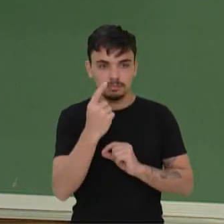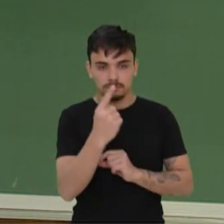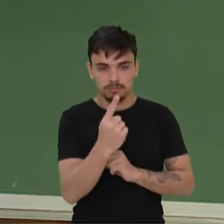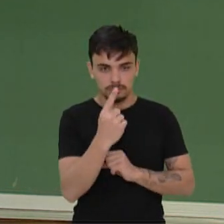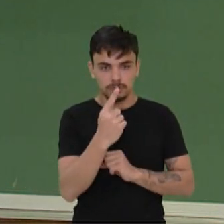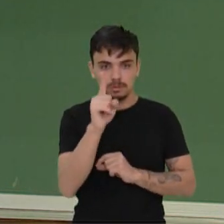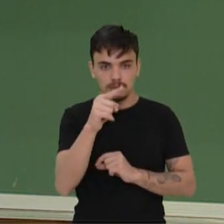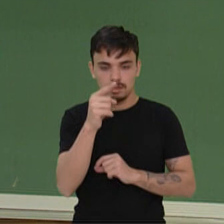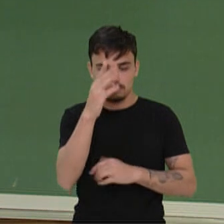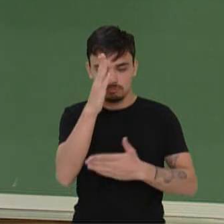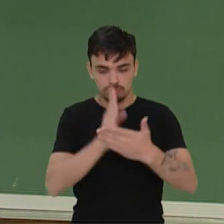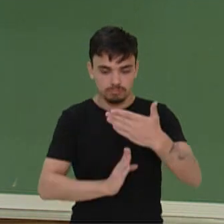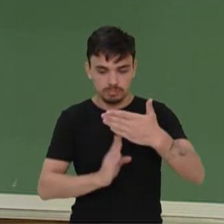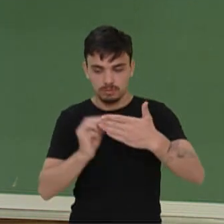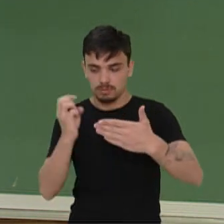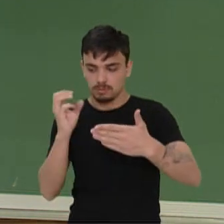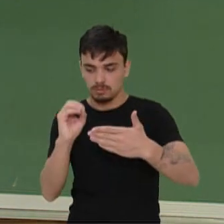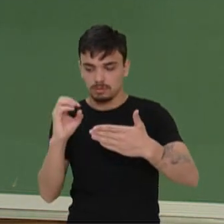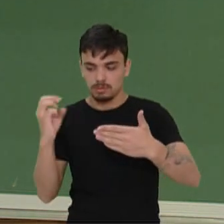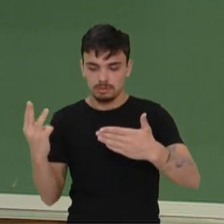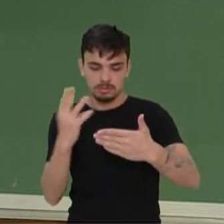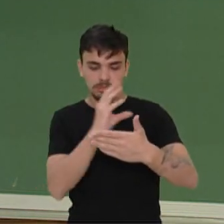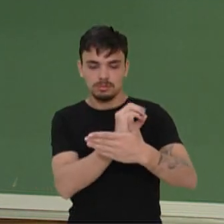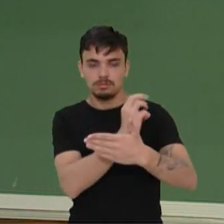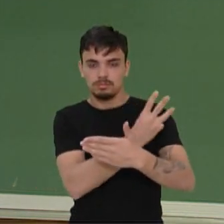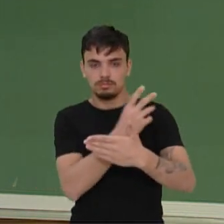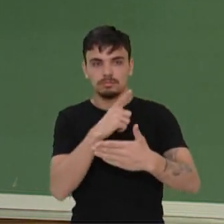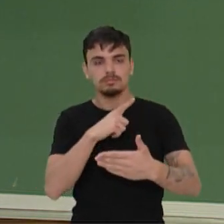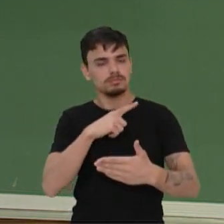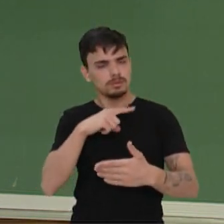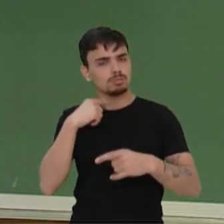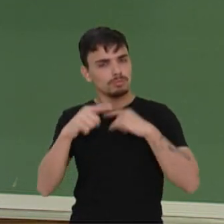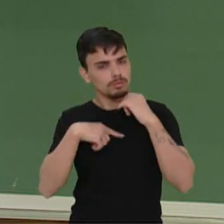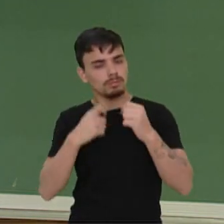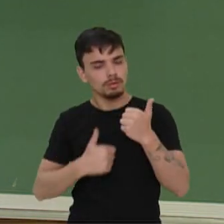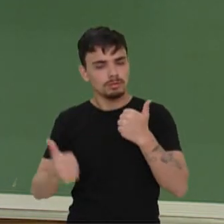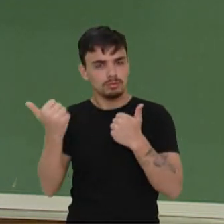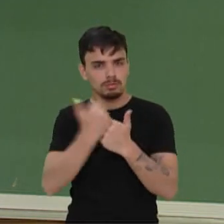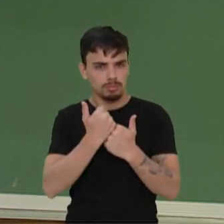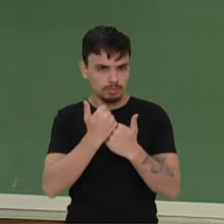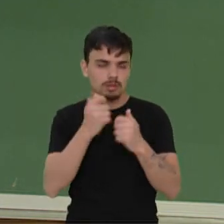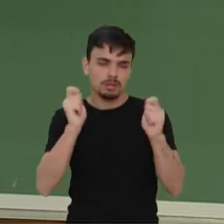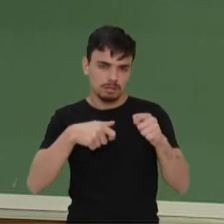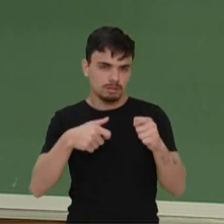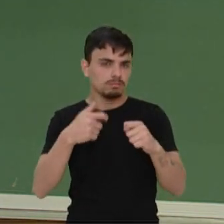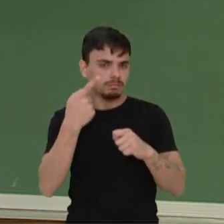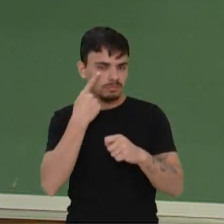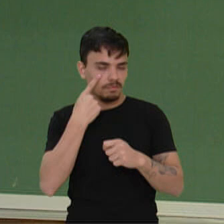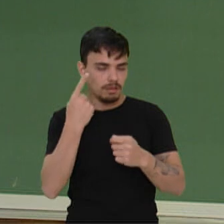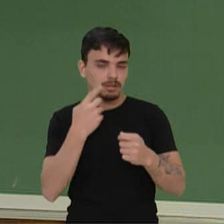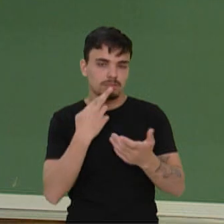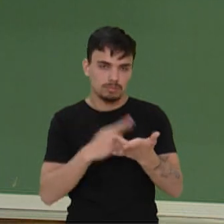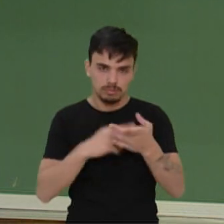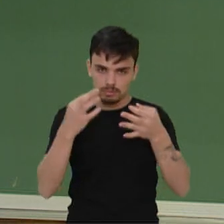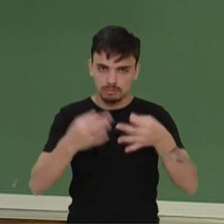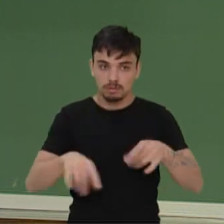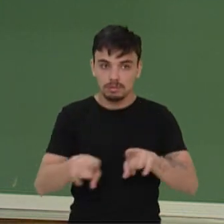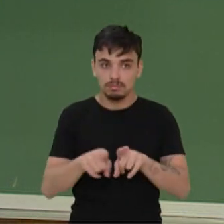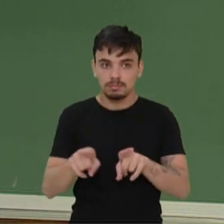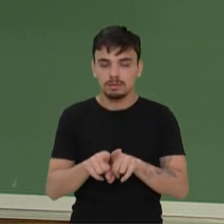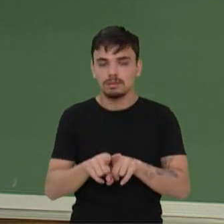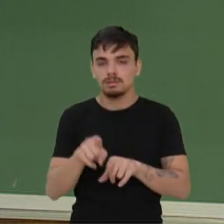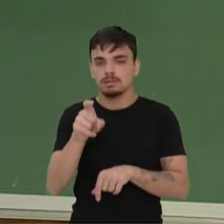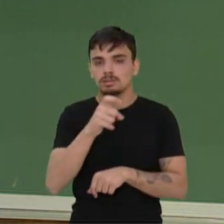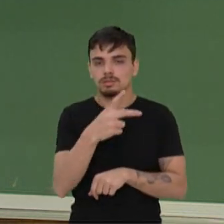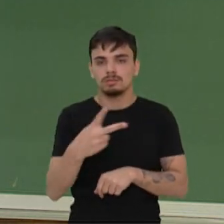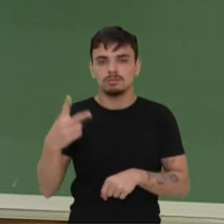nem preciso fazer o cálculo para o 3, eu já sei que vai ser 0. Se você tem dúvida, substitua, calcule e veja que dá 3. E para o x igual a 2, eu vou